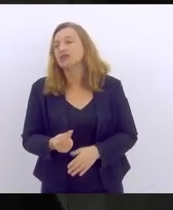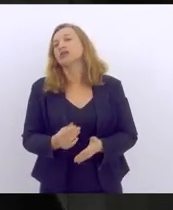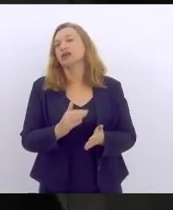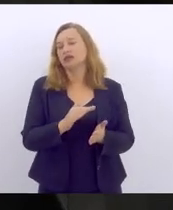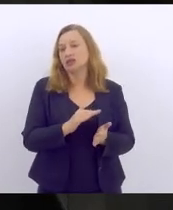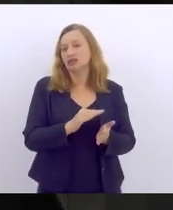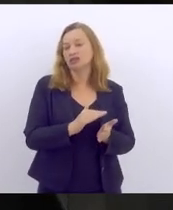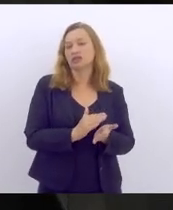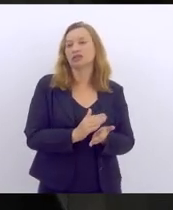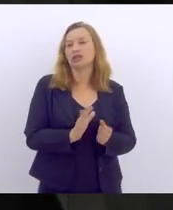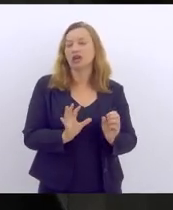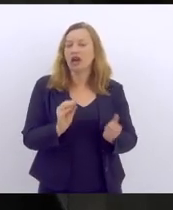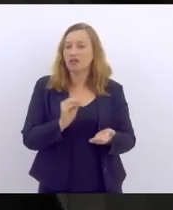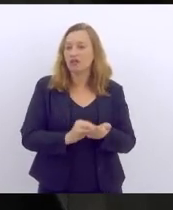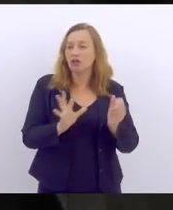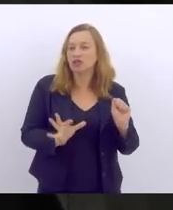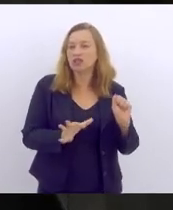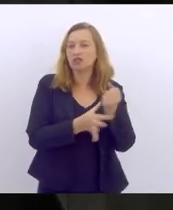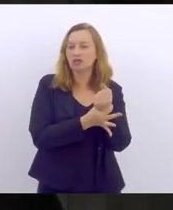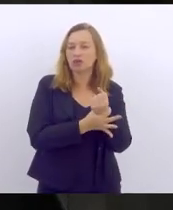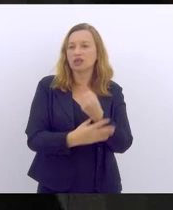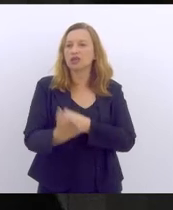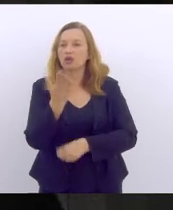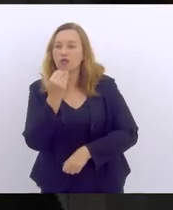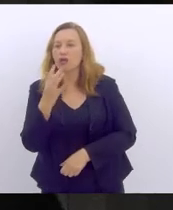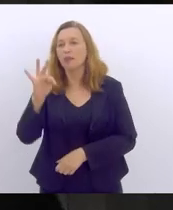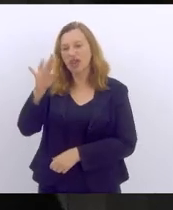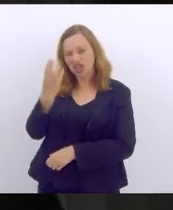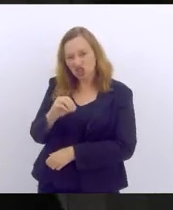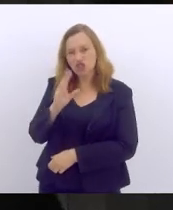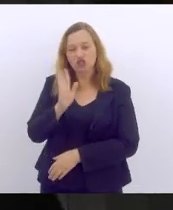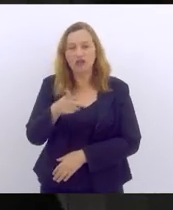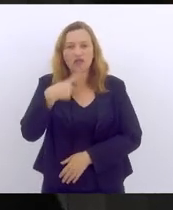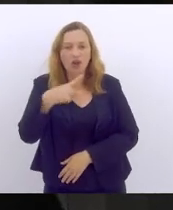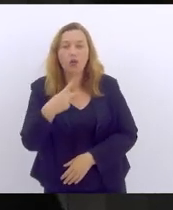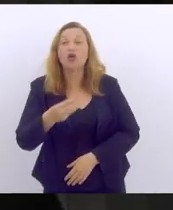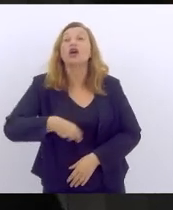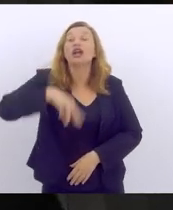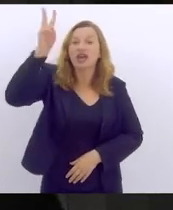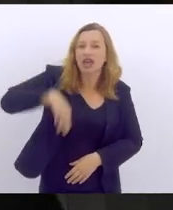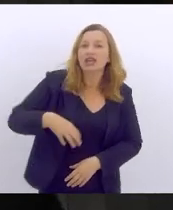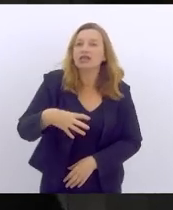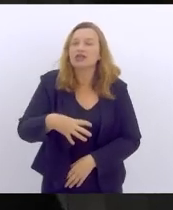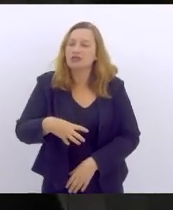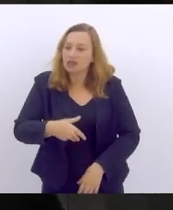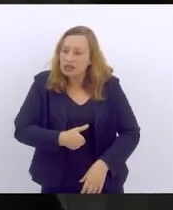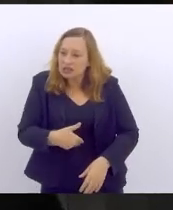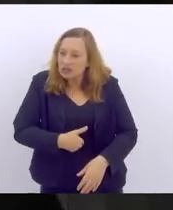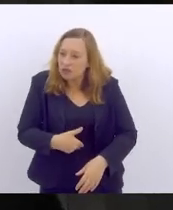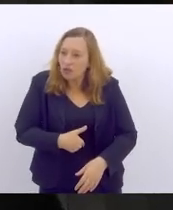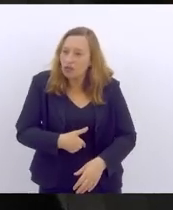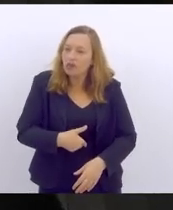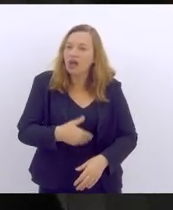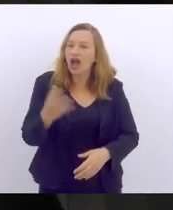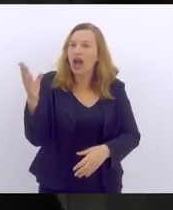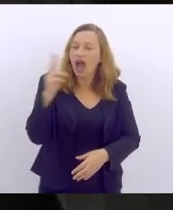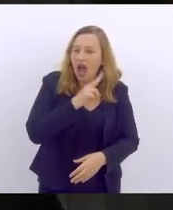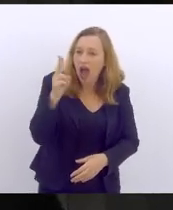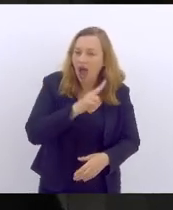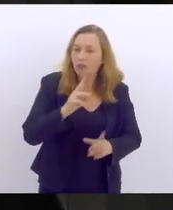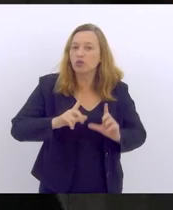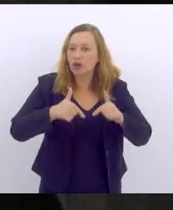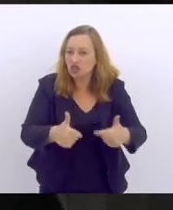situação de insegurança alimentar Betim já nos ensinou quem tem fome tem pressa não é isso barriga cheia